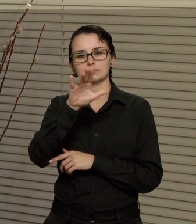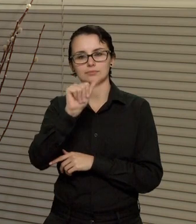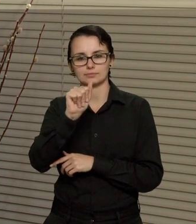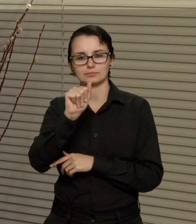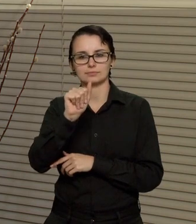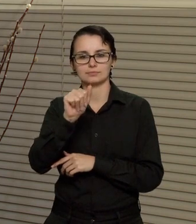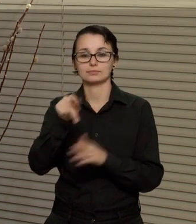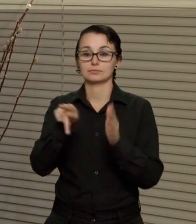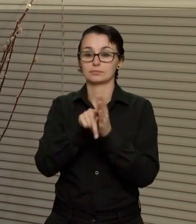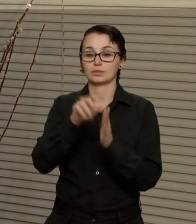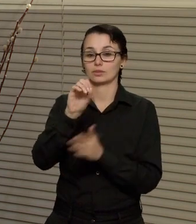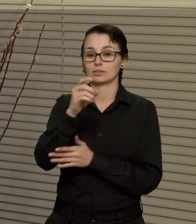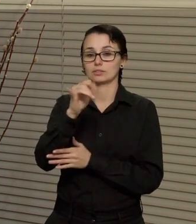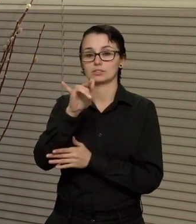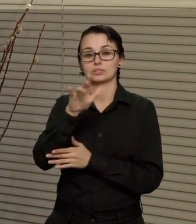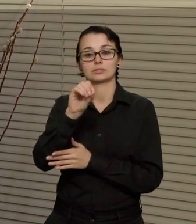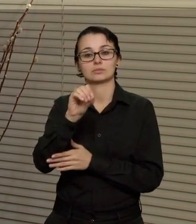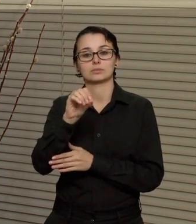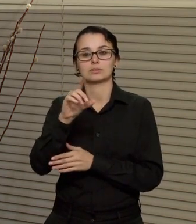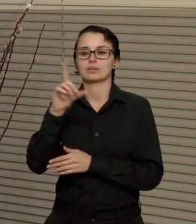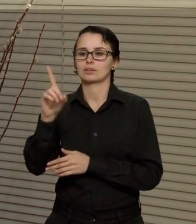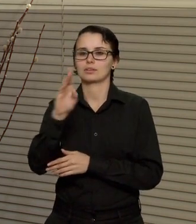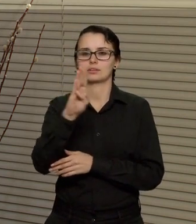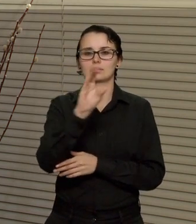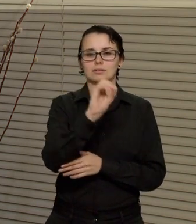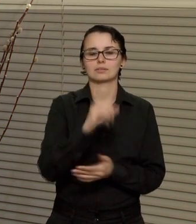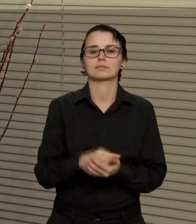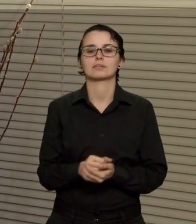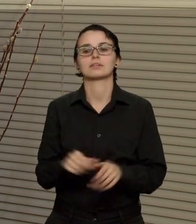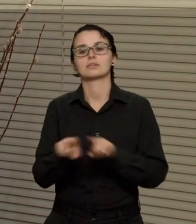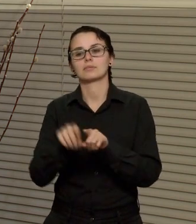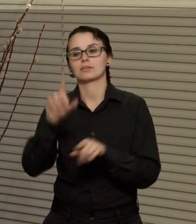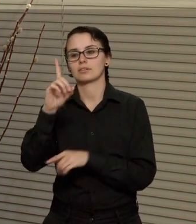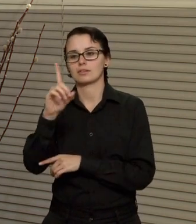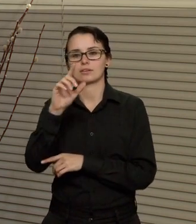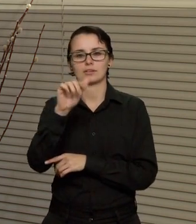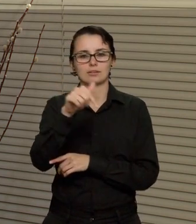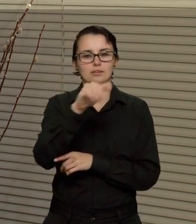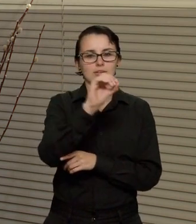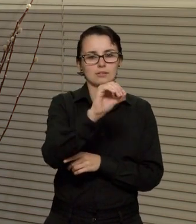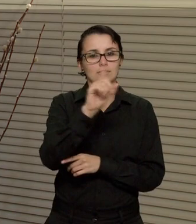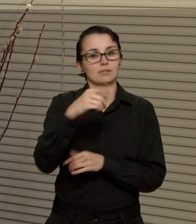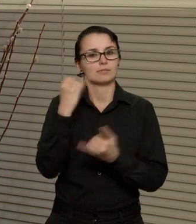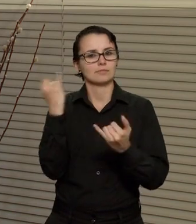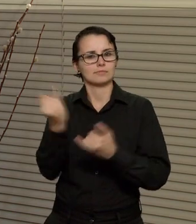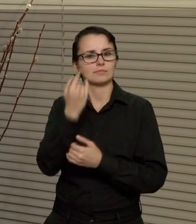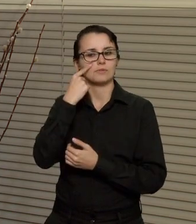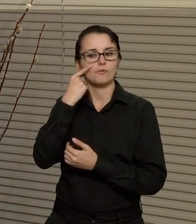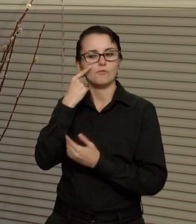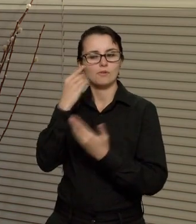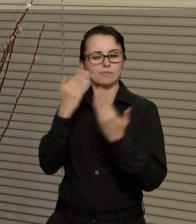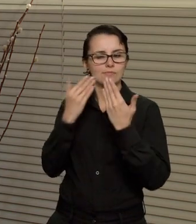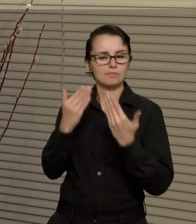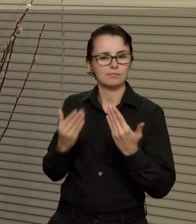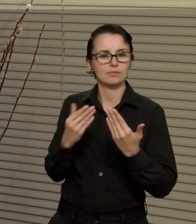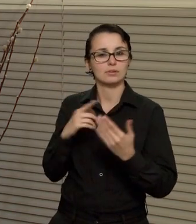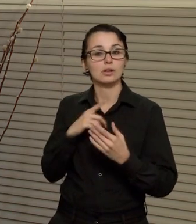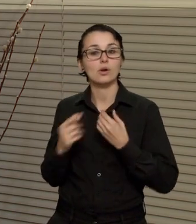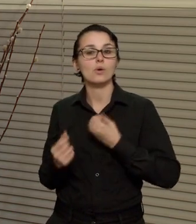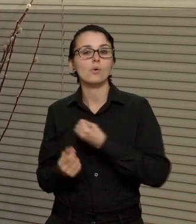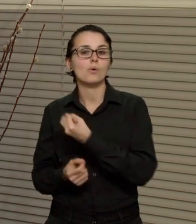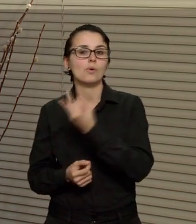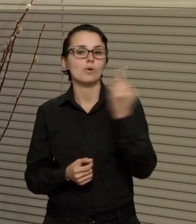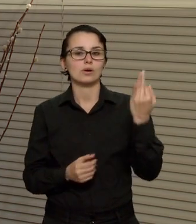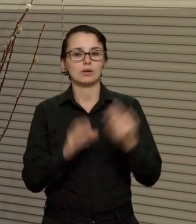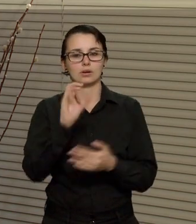DBO, é a demanda química de oxigênio, DQO, são parâmetros fundamentais para determinar a quantidade de